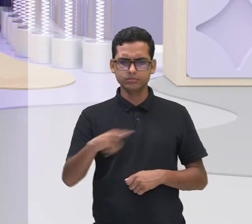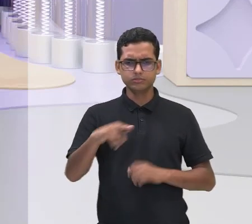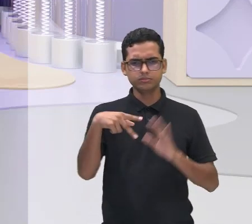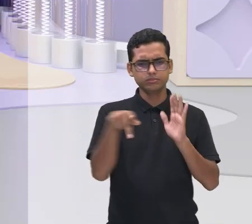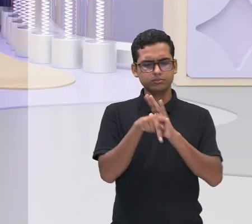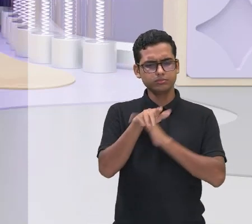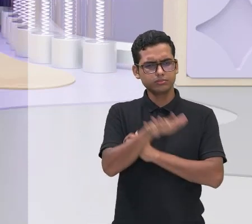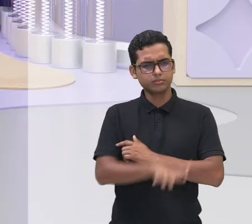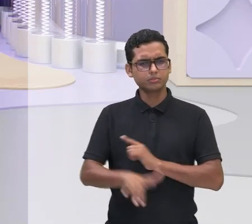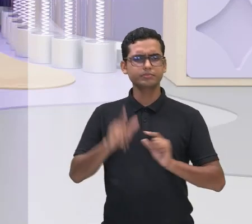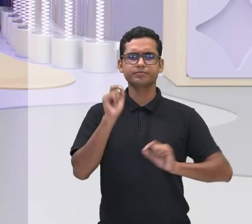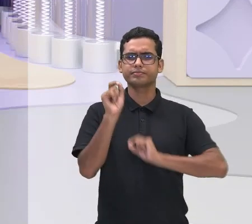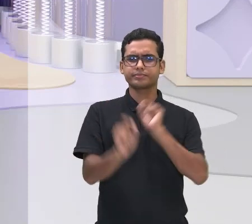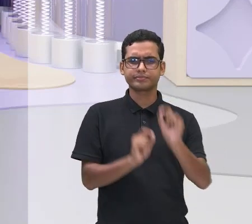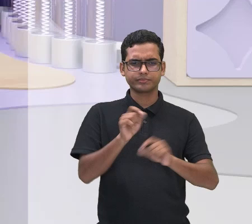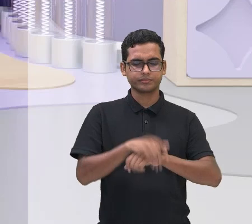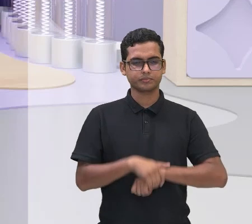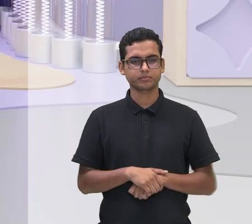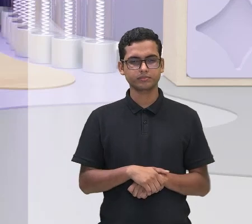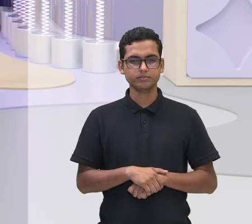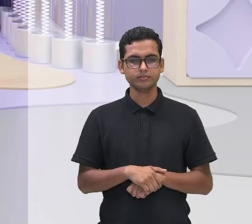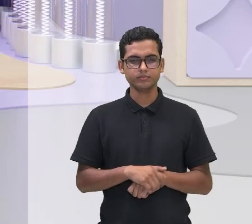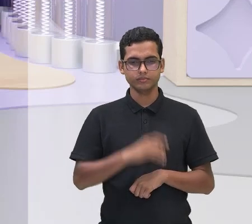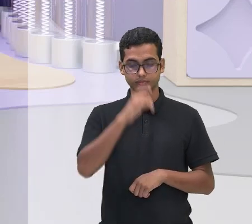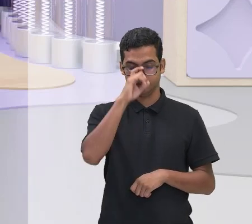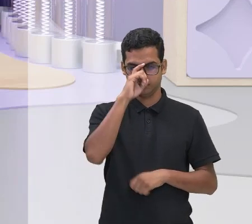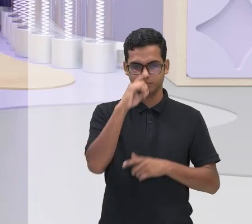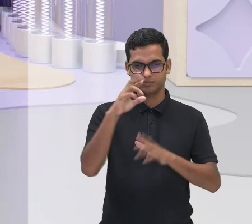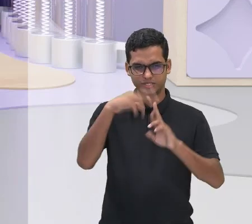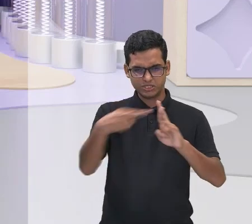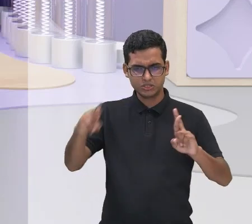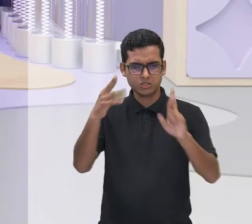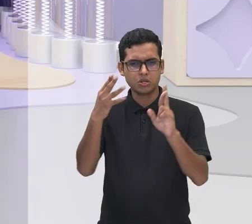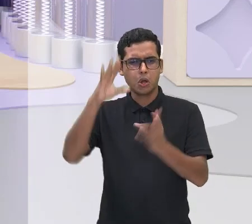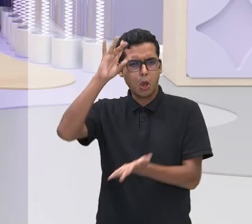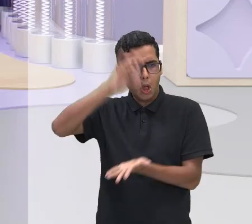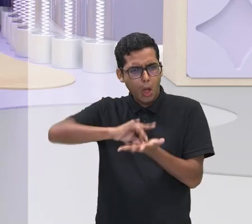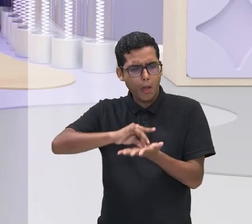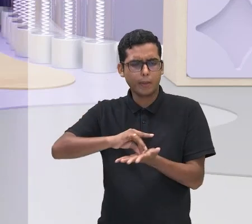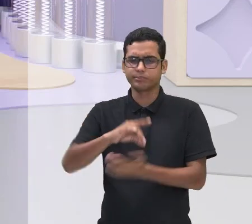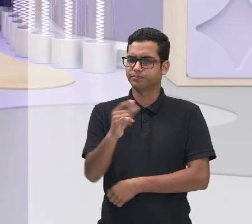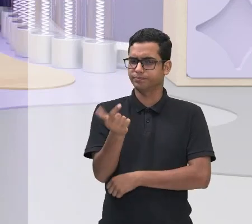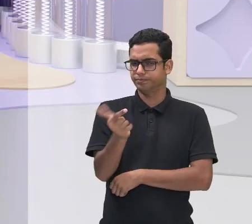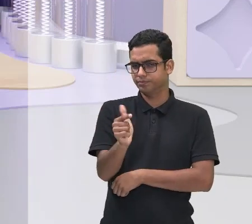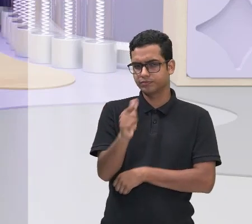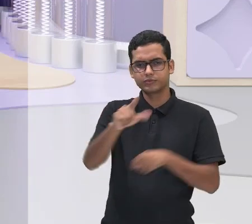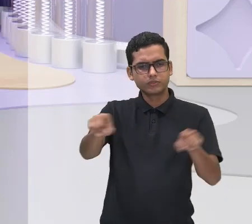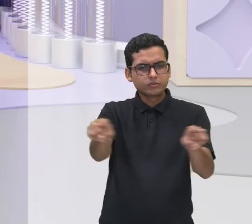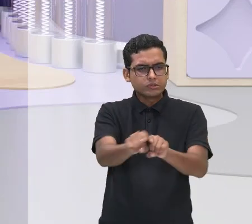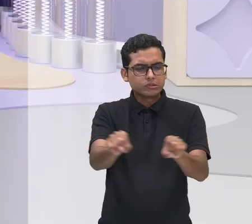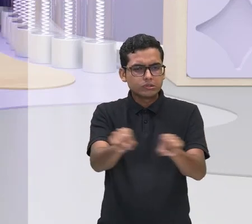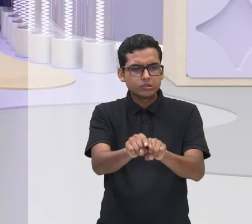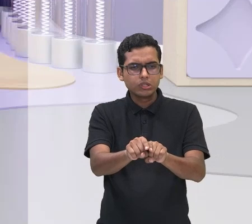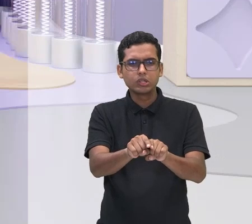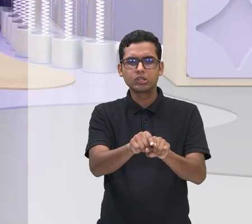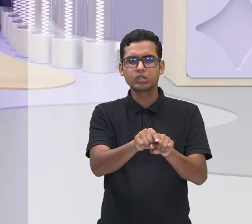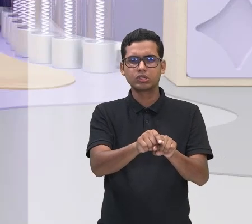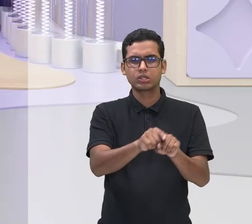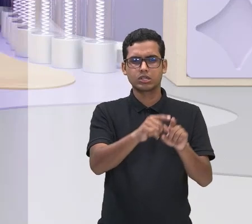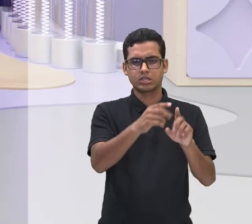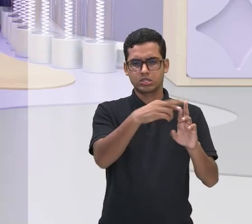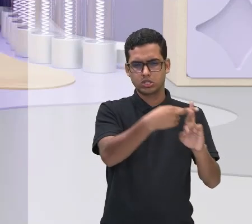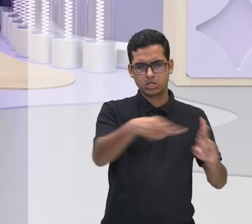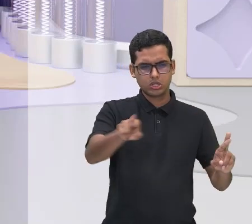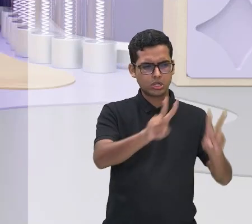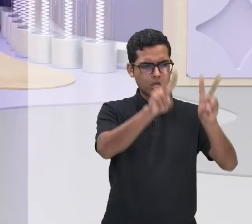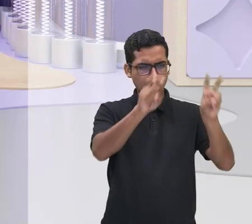secular, é aquele que não adota a religião oficial, não interfere nos assuntos religiosos, ao menos